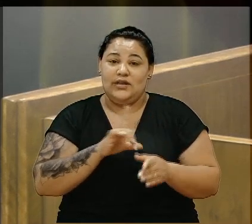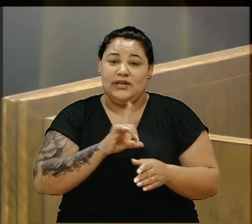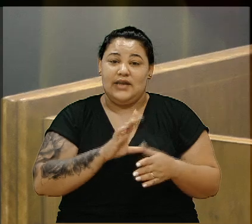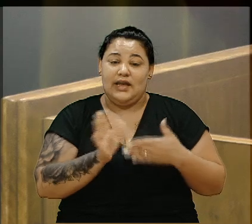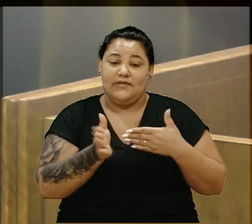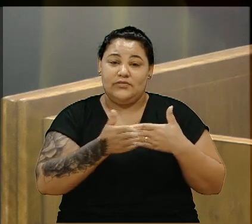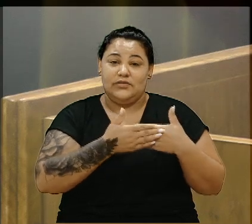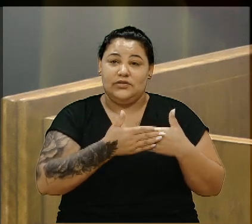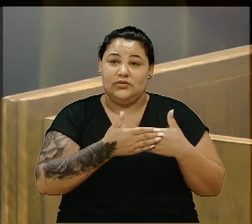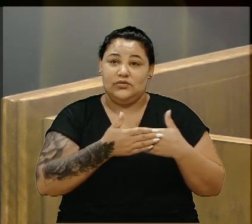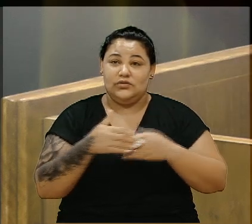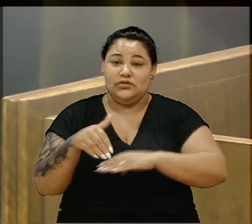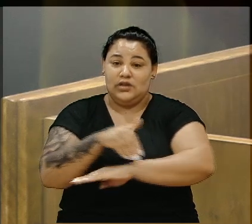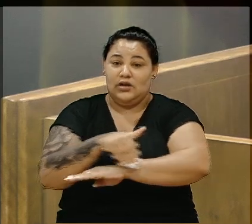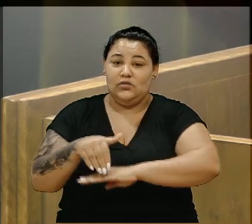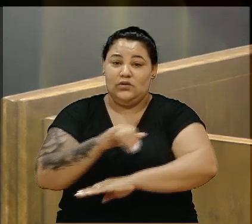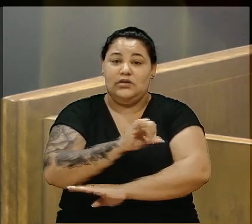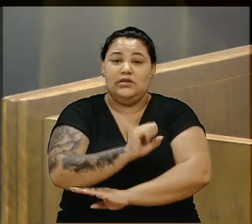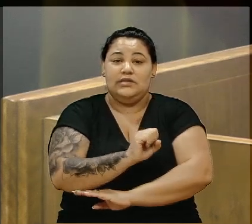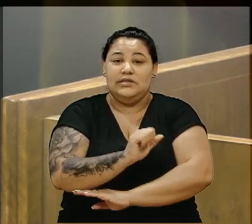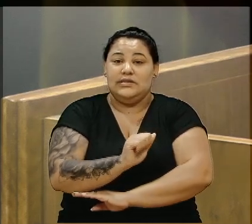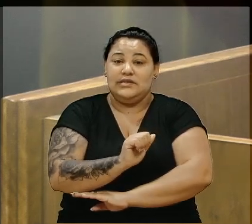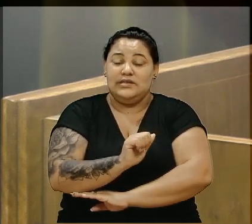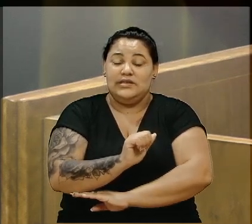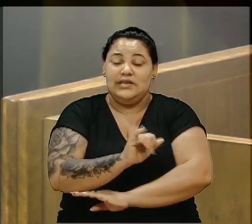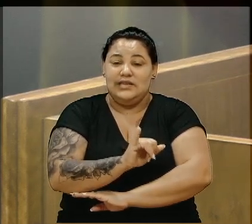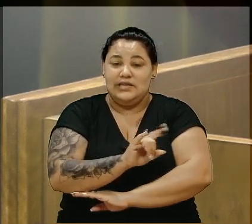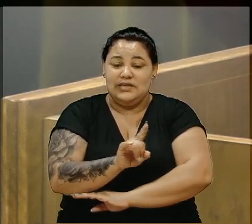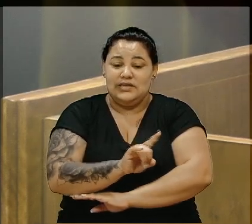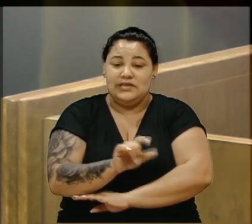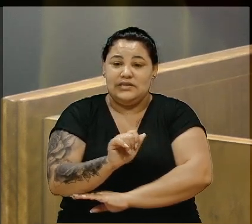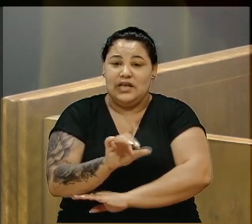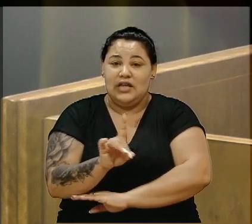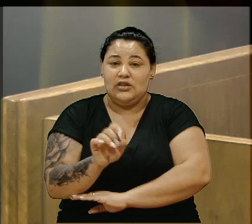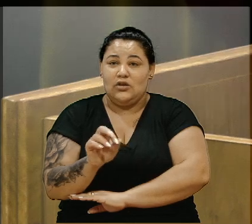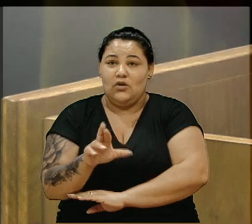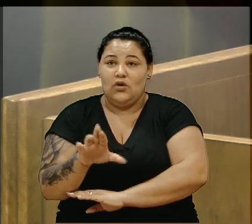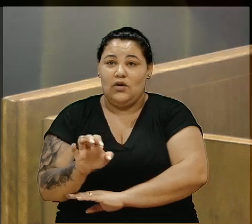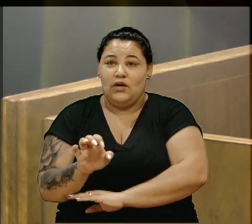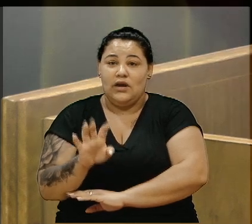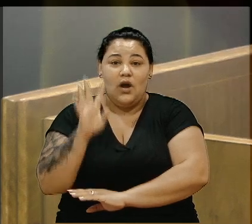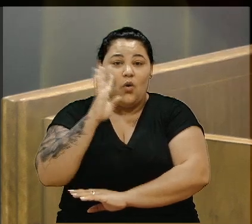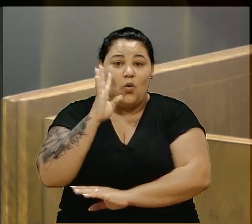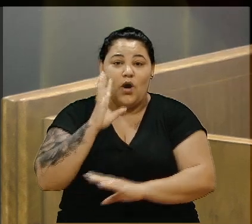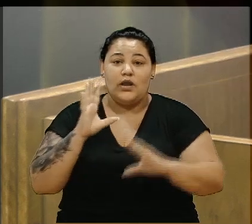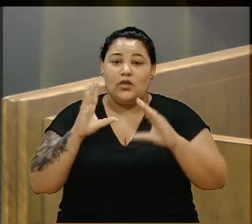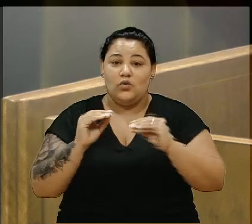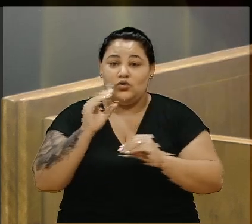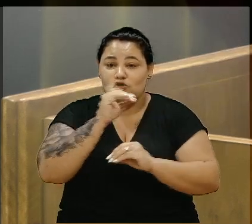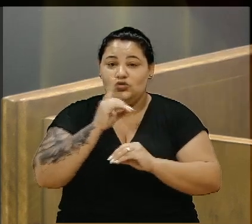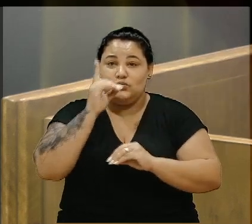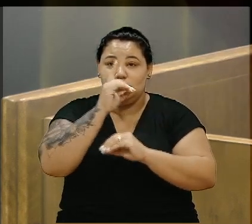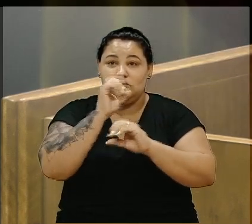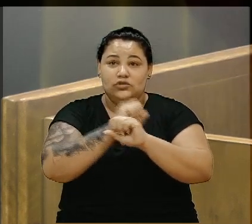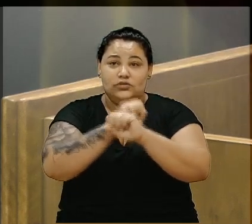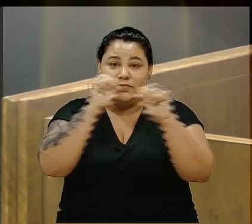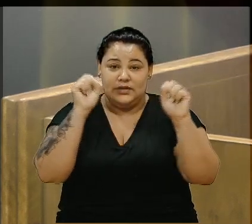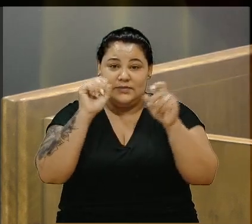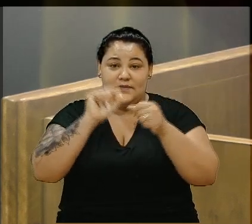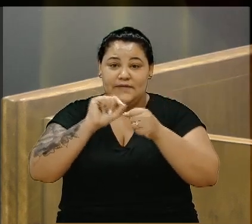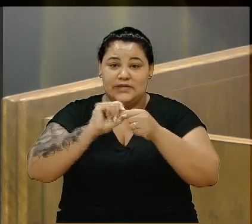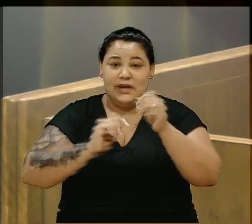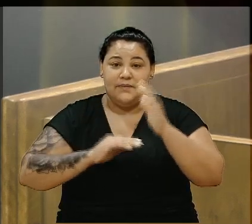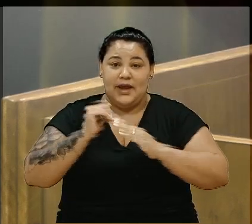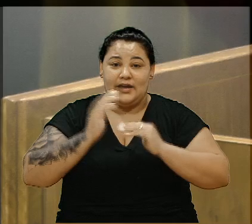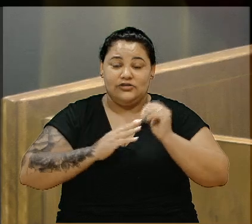rua Isadora Sanvito de Mori, que é lá pertinho do Világio Caxias, nas quartas à noite, nos domingos de manhã, para a prática da